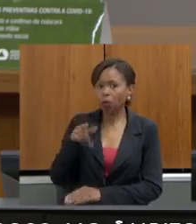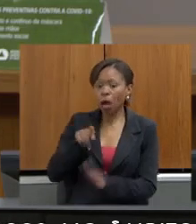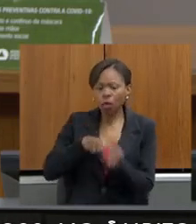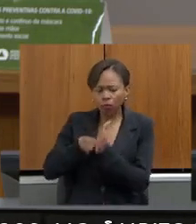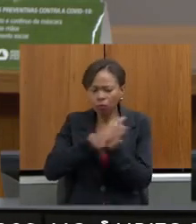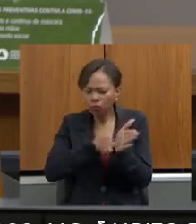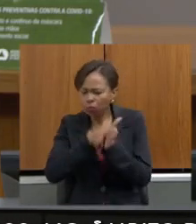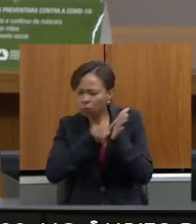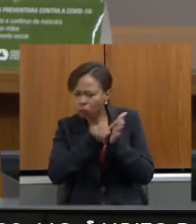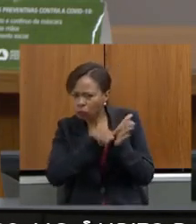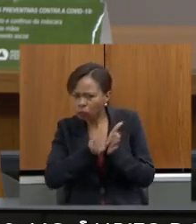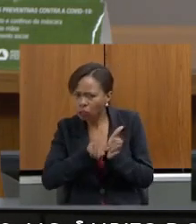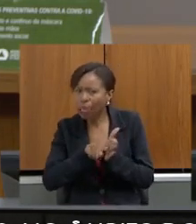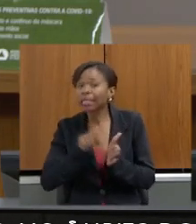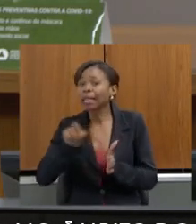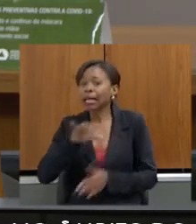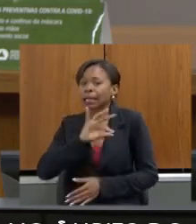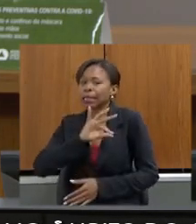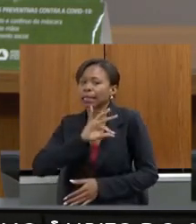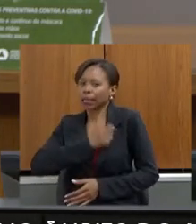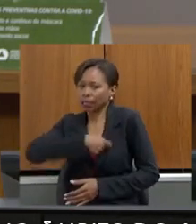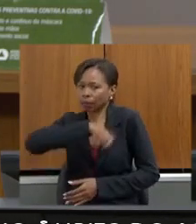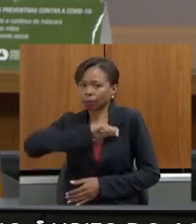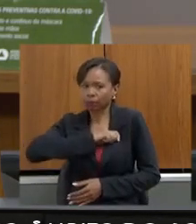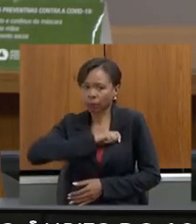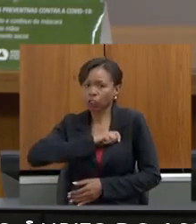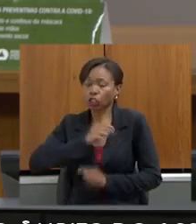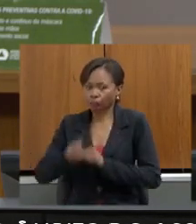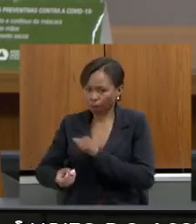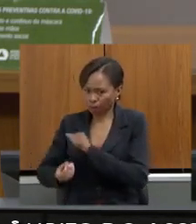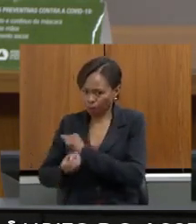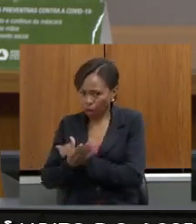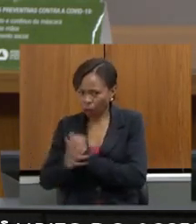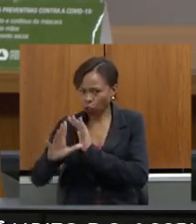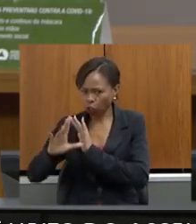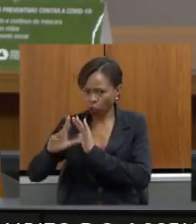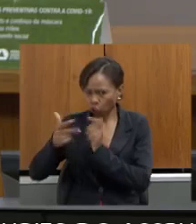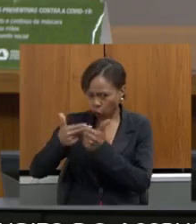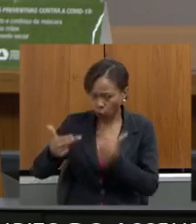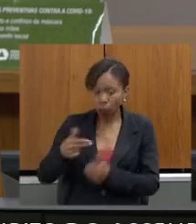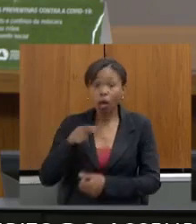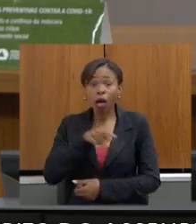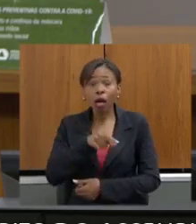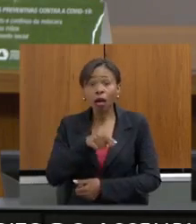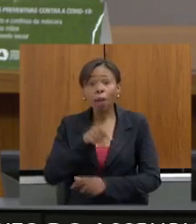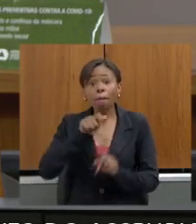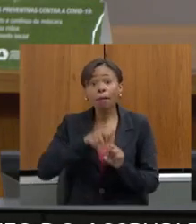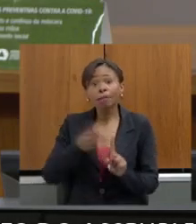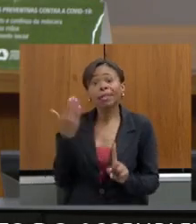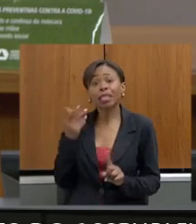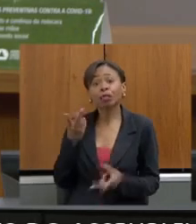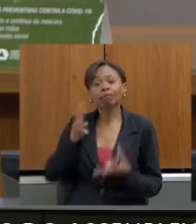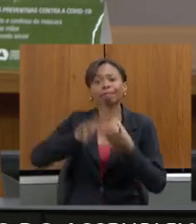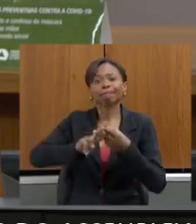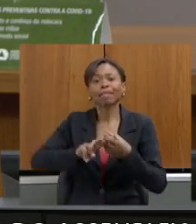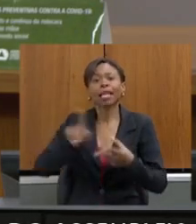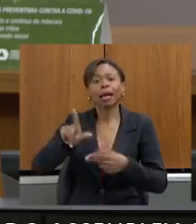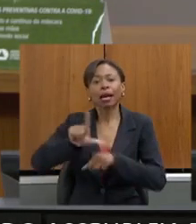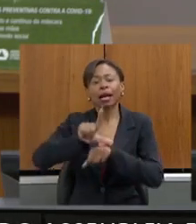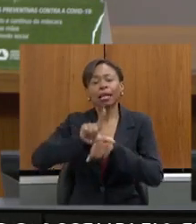fantástica da delegacia de fraude nesse mês passado eu estive lá prendendo com o sujeito em Lagoa Santa é